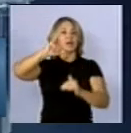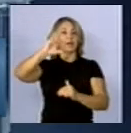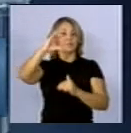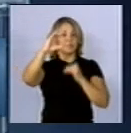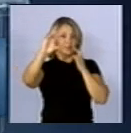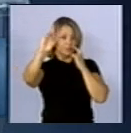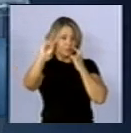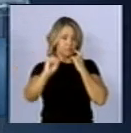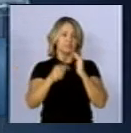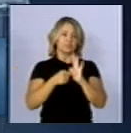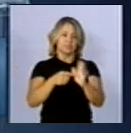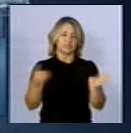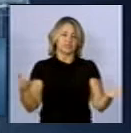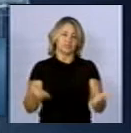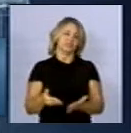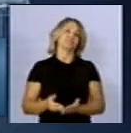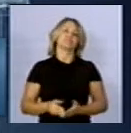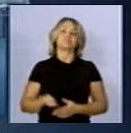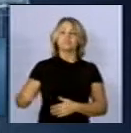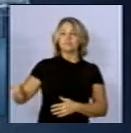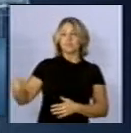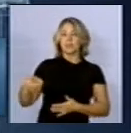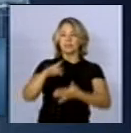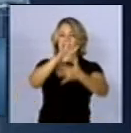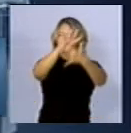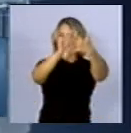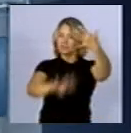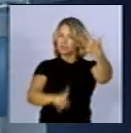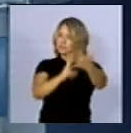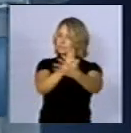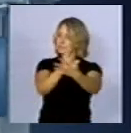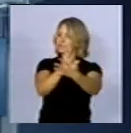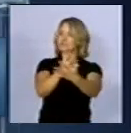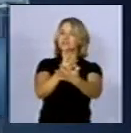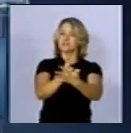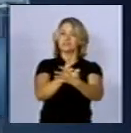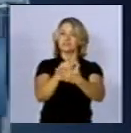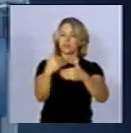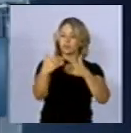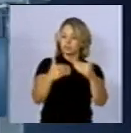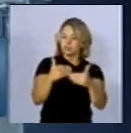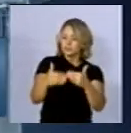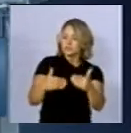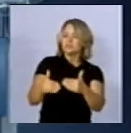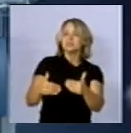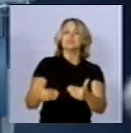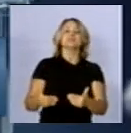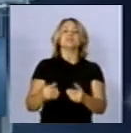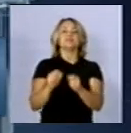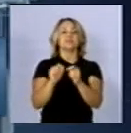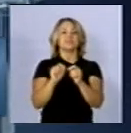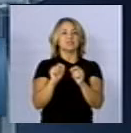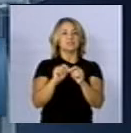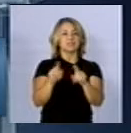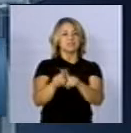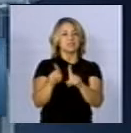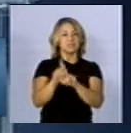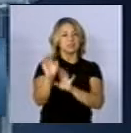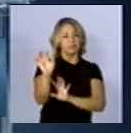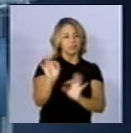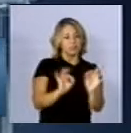se discute aproveitando essa tabela também esses processamentos fizemos aí um um